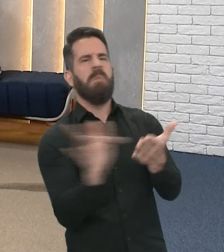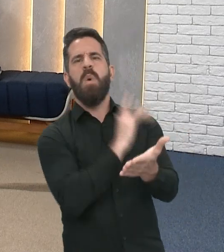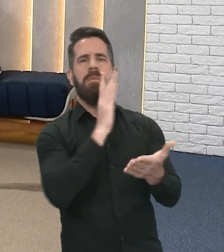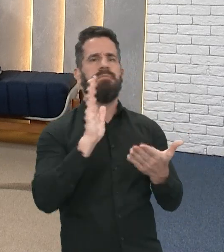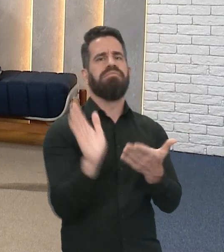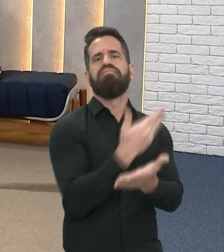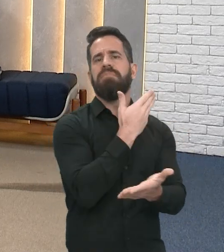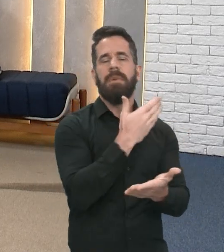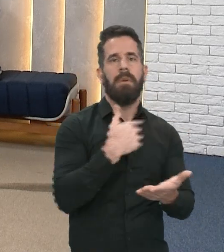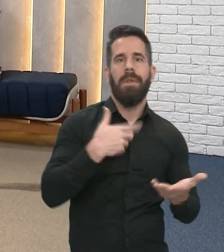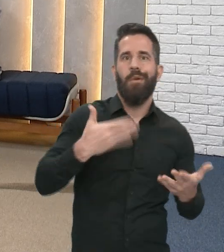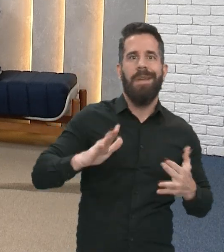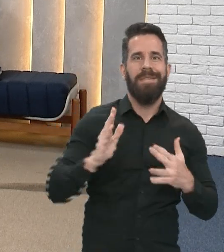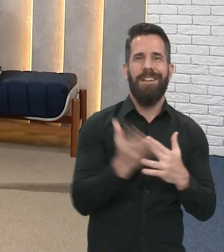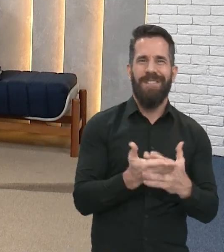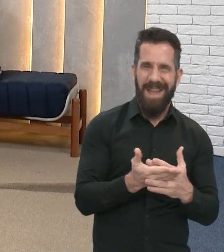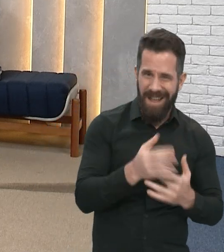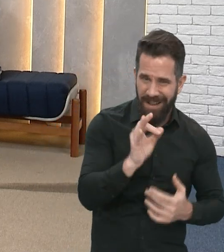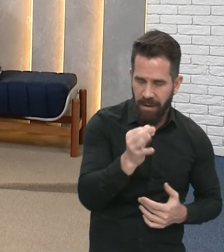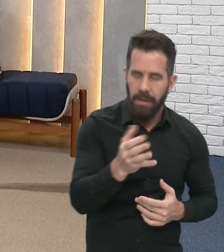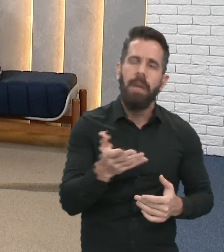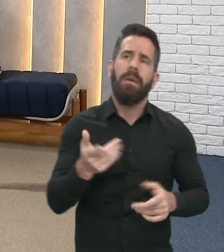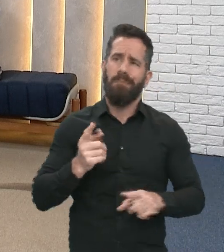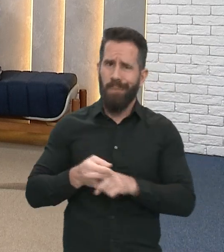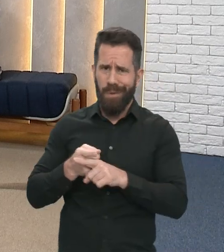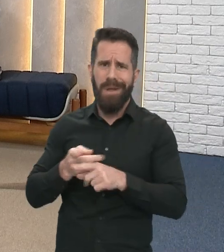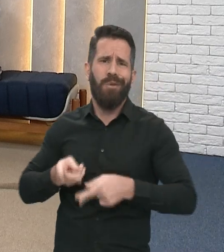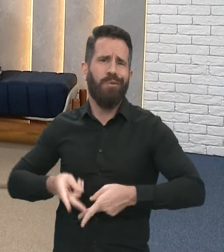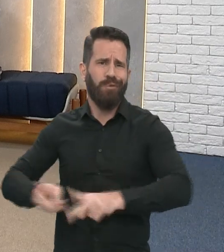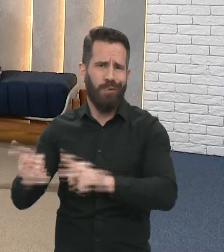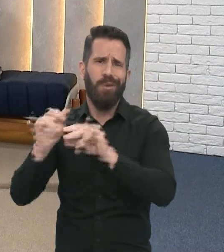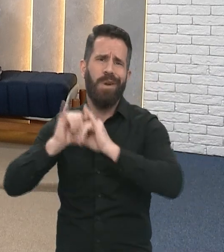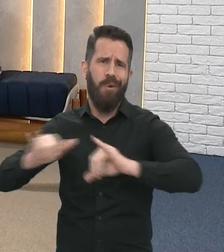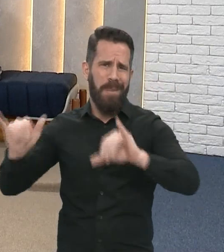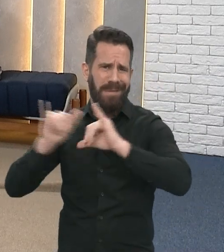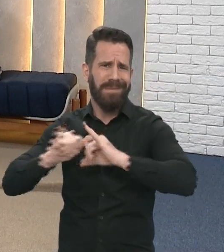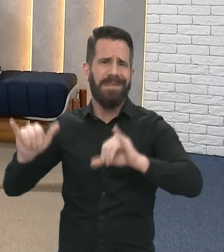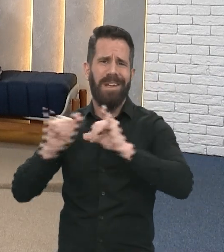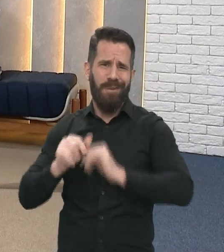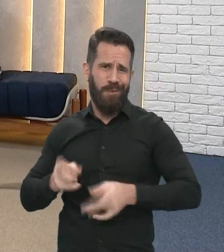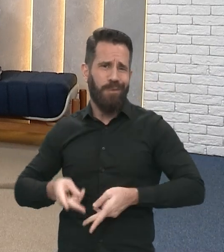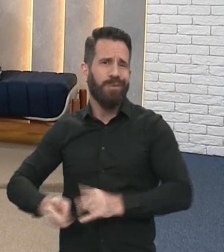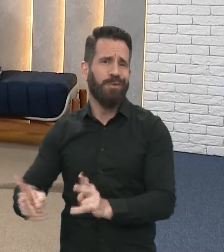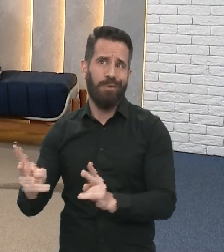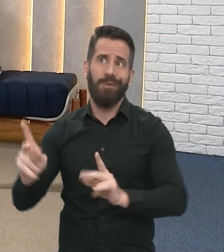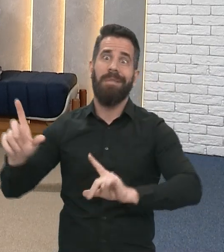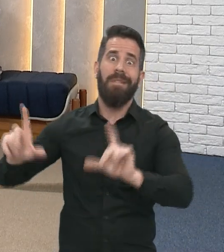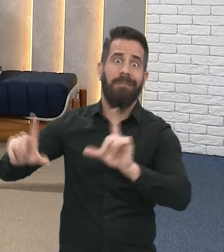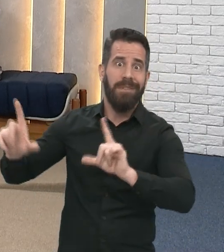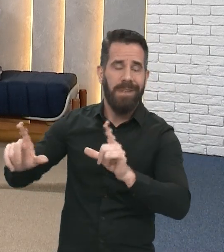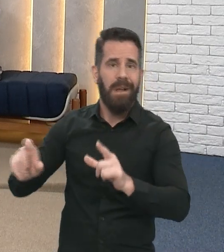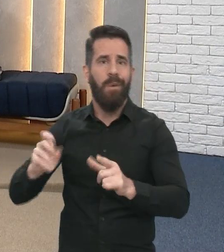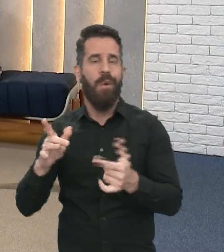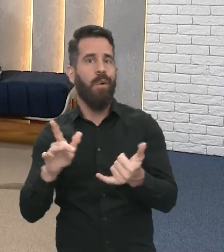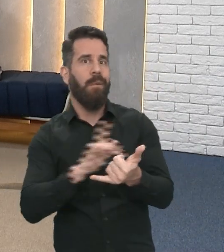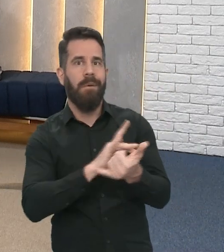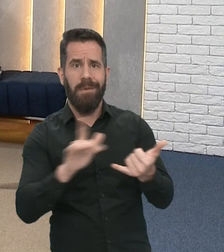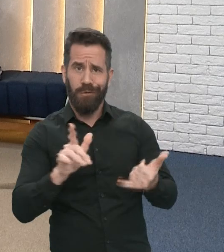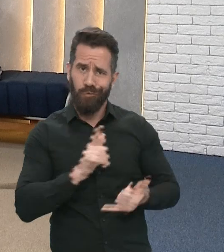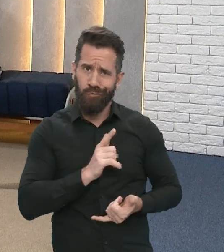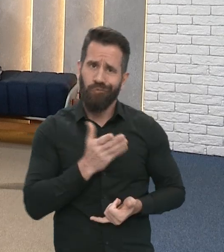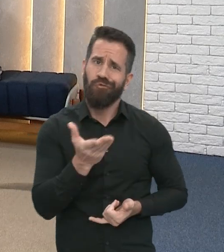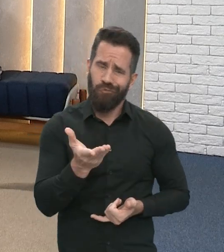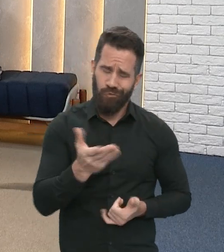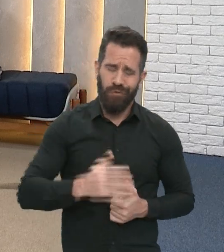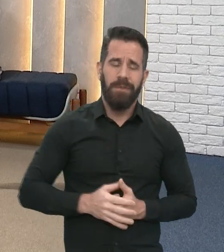desse intervalo que existe. Porque os comerciais continuam acontecendo mesmo nas telinhas ou nas telonas, né? Sim. Acho